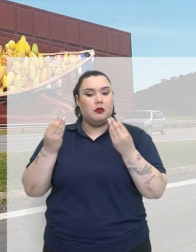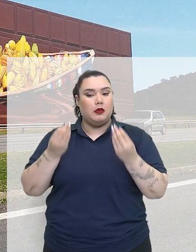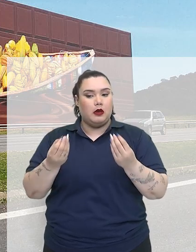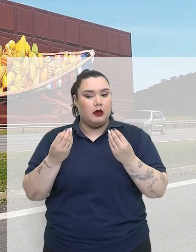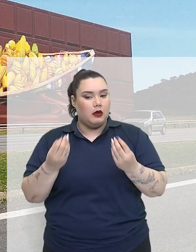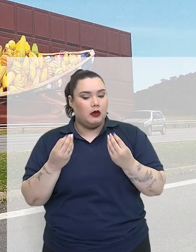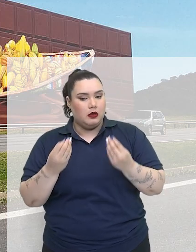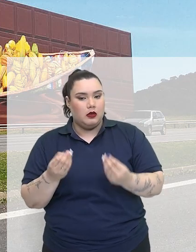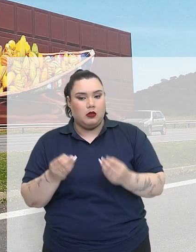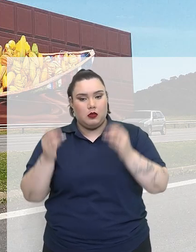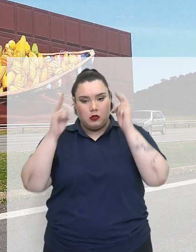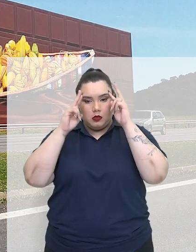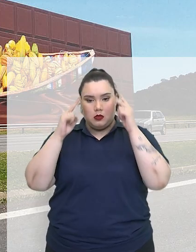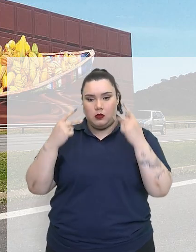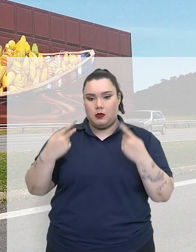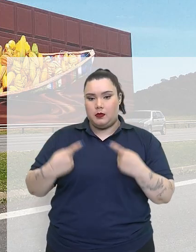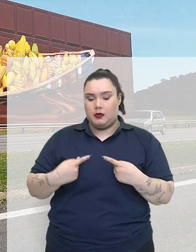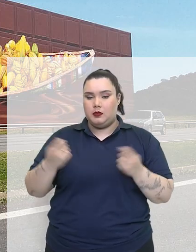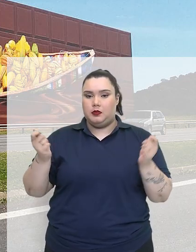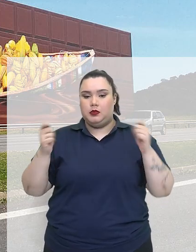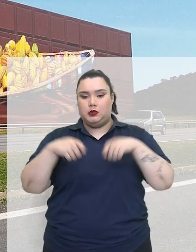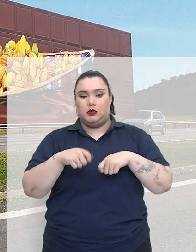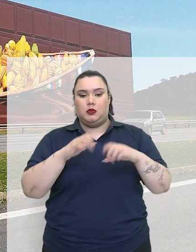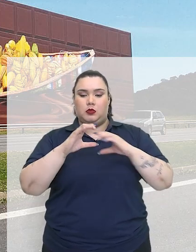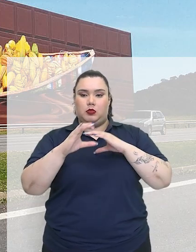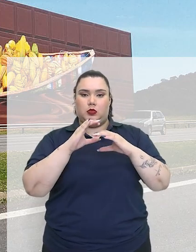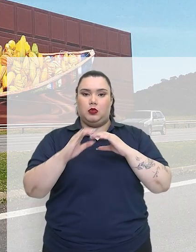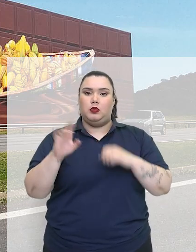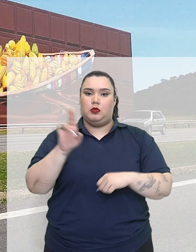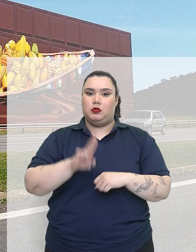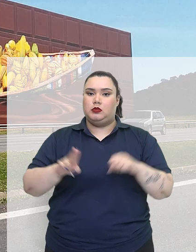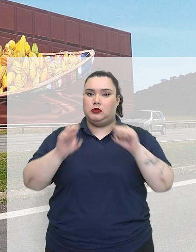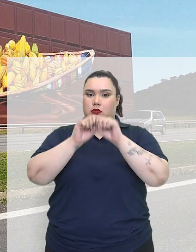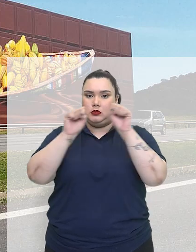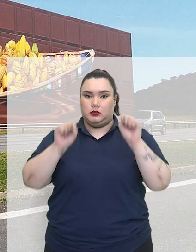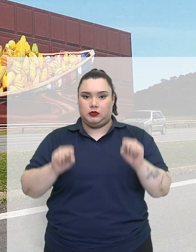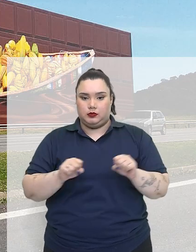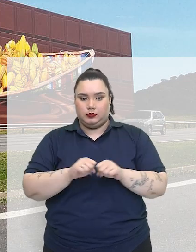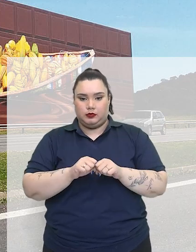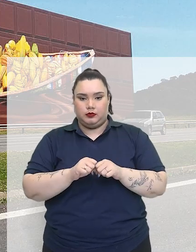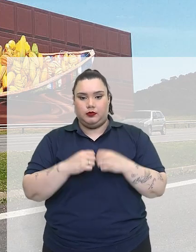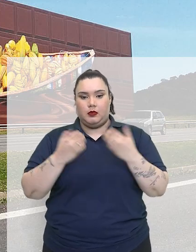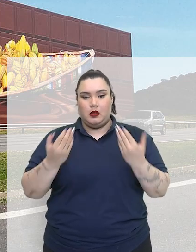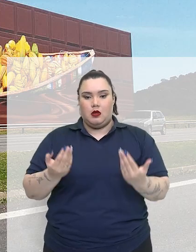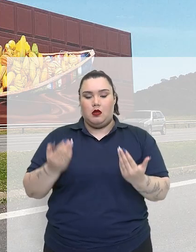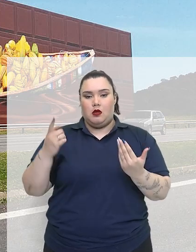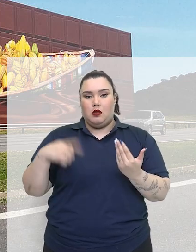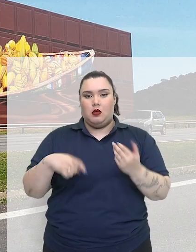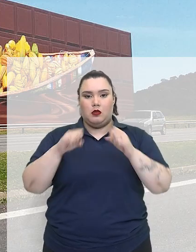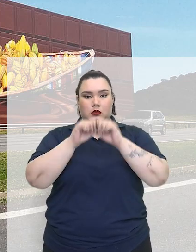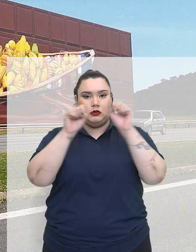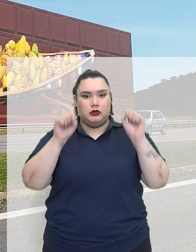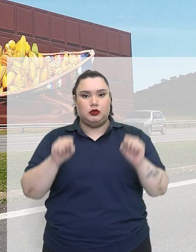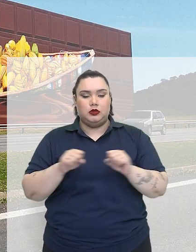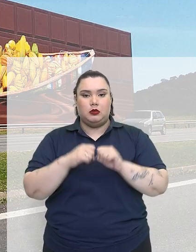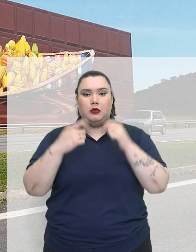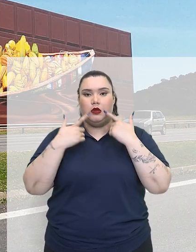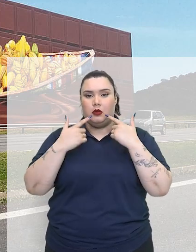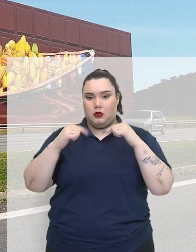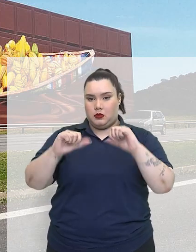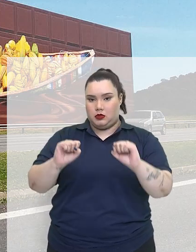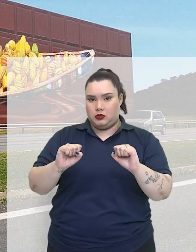que os seres humanos se comuniquem através desse sistema. No caso, o sistema linguístico,